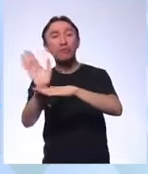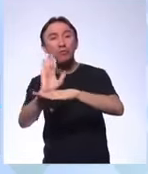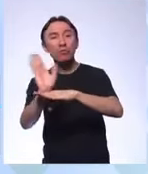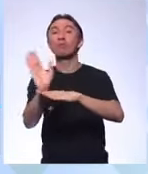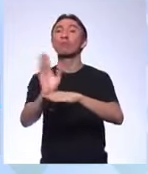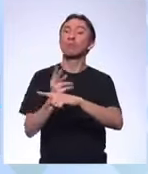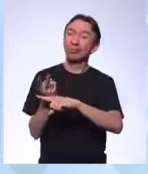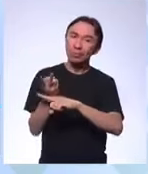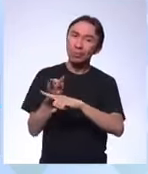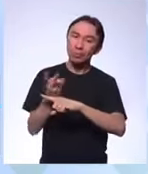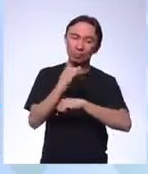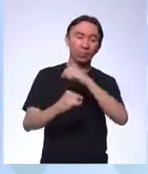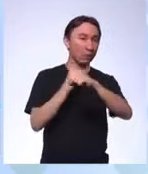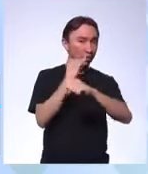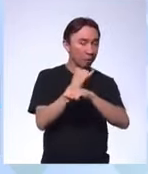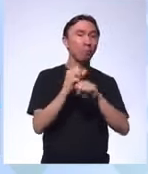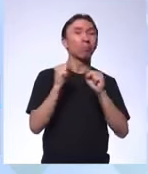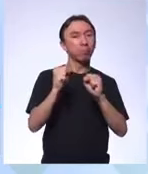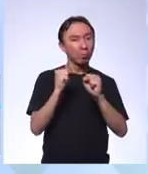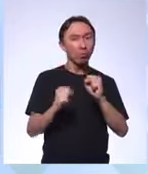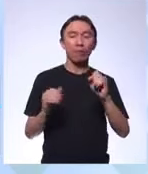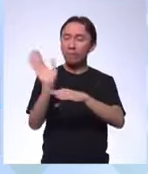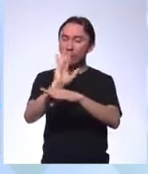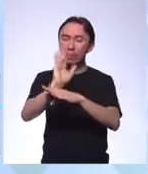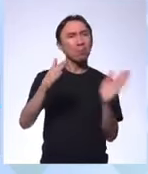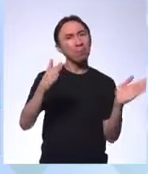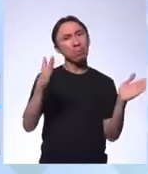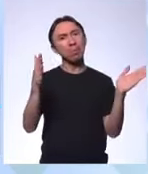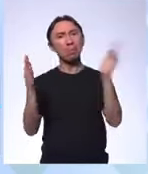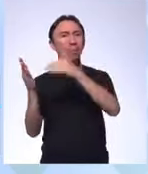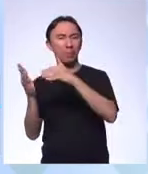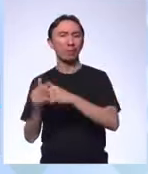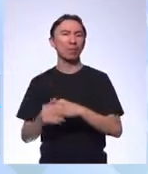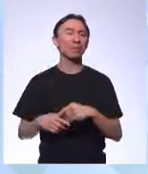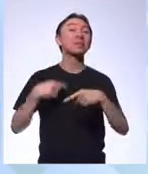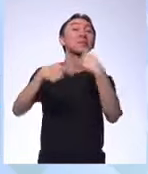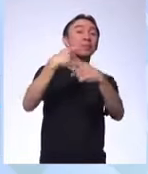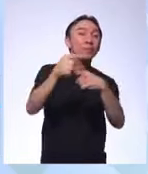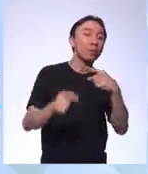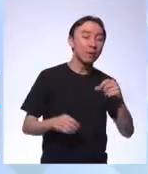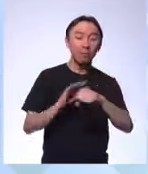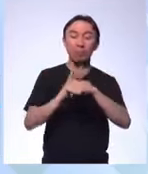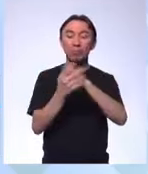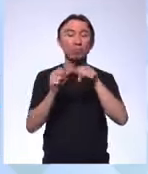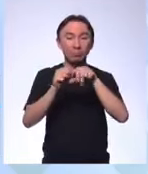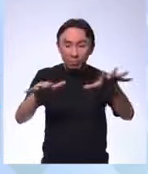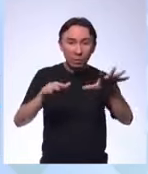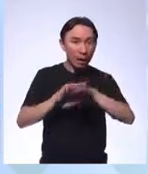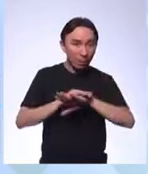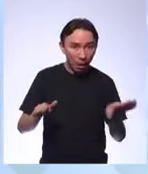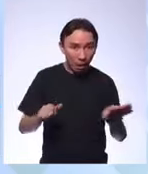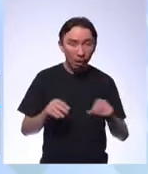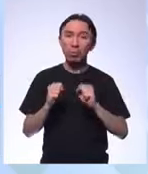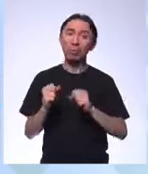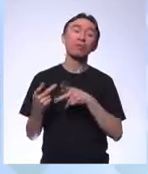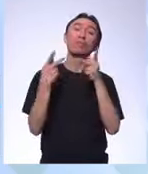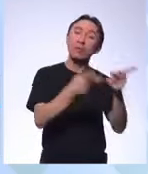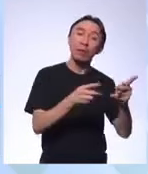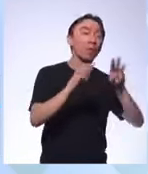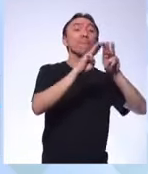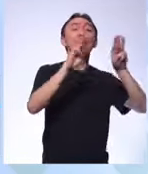ver o vídeo na íntegra, e assim que toda essa questão da pandemia passar, visitem o Memorial da Resistência aqui em São